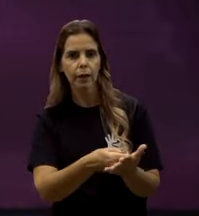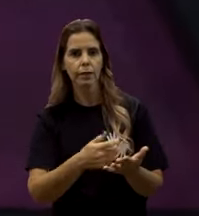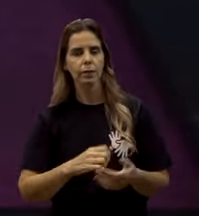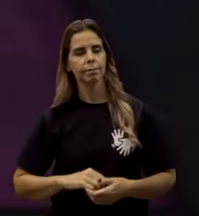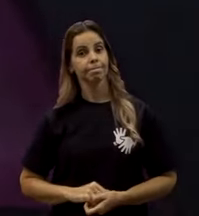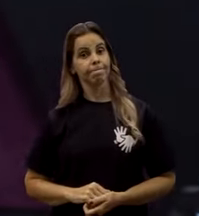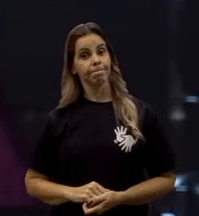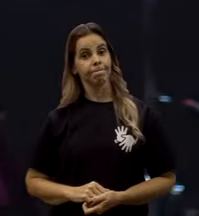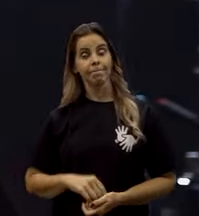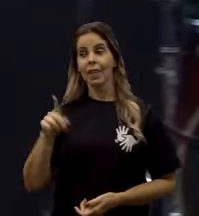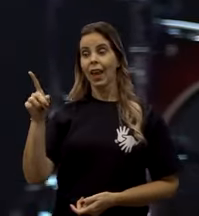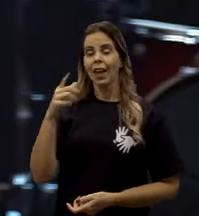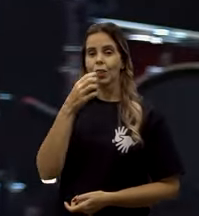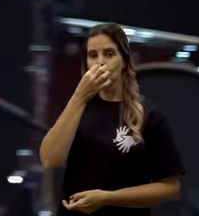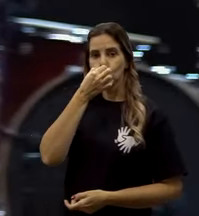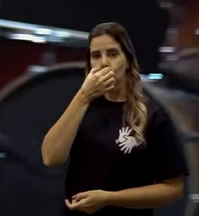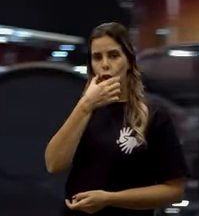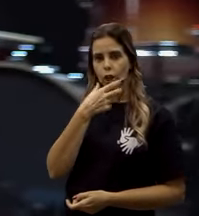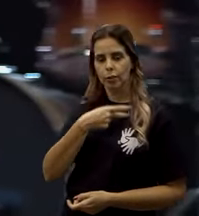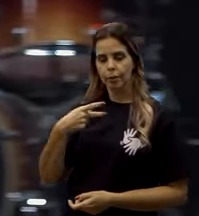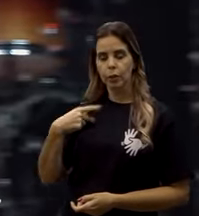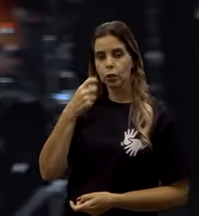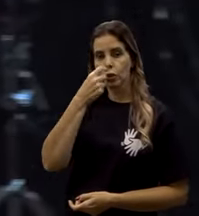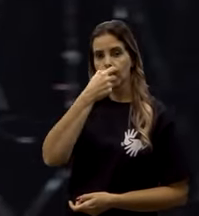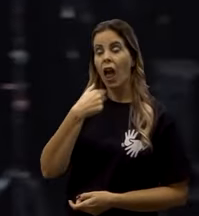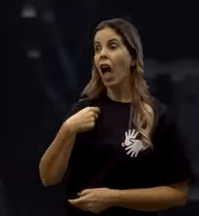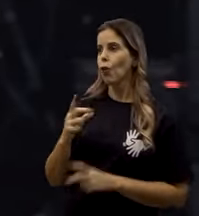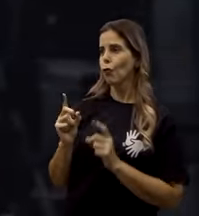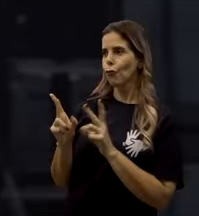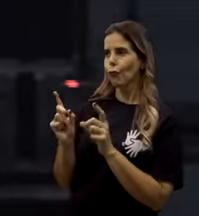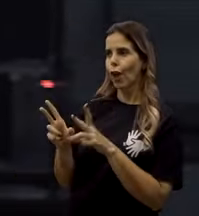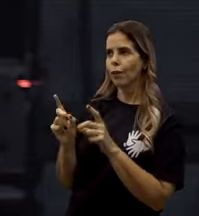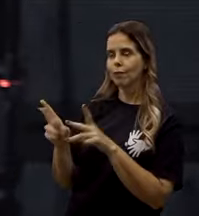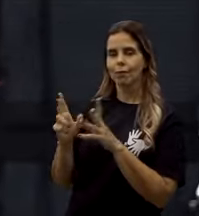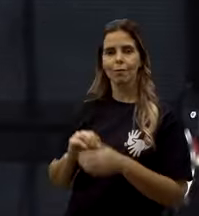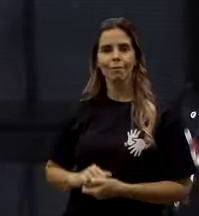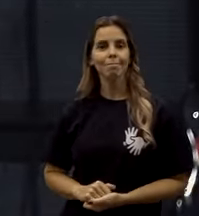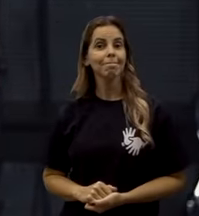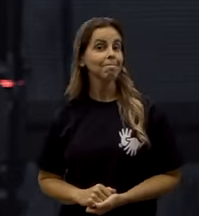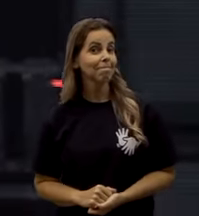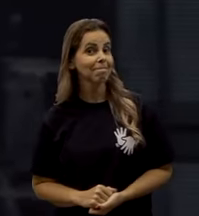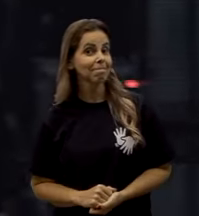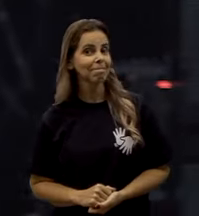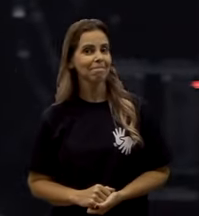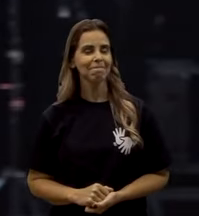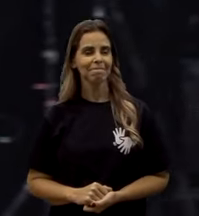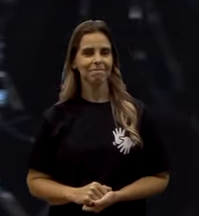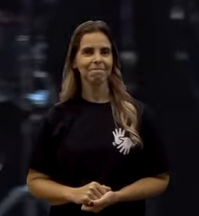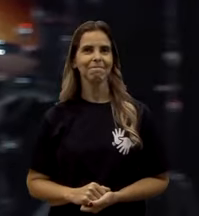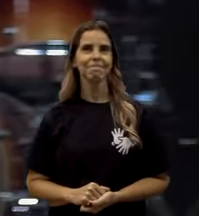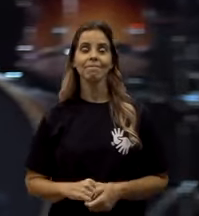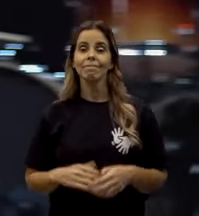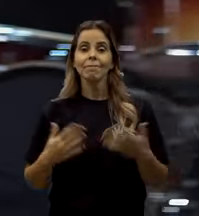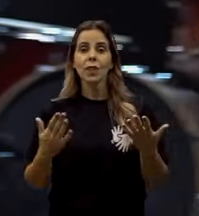Jorginho falou já tem até para quem vender Jorginho vai montar o repasse no dia seguinte pá